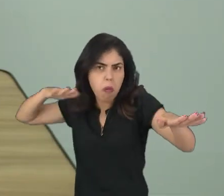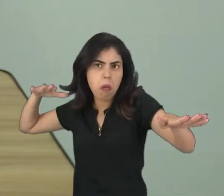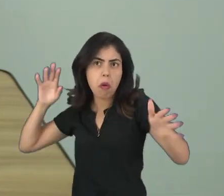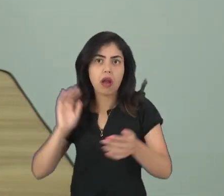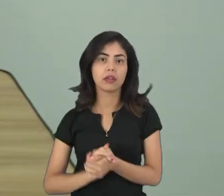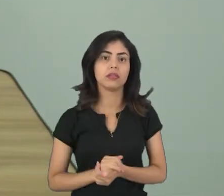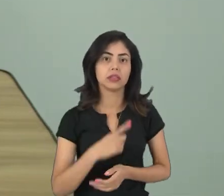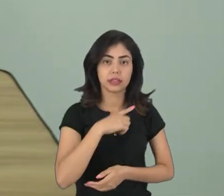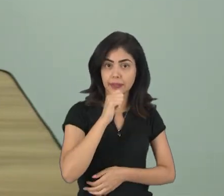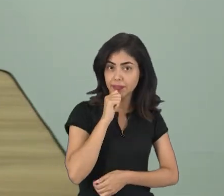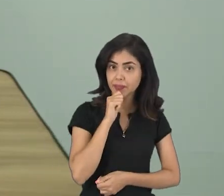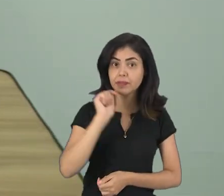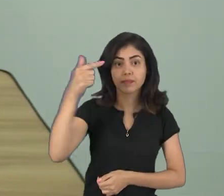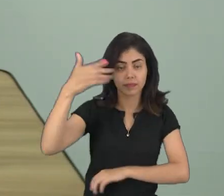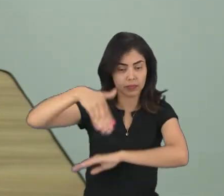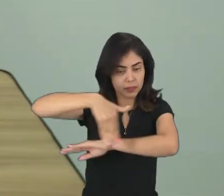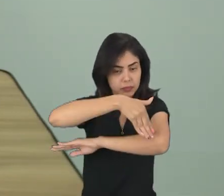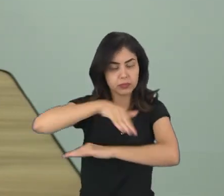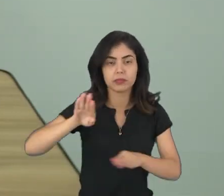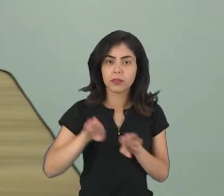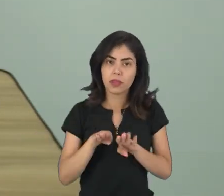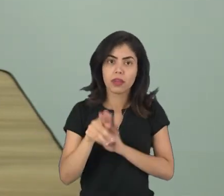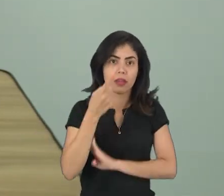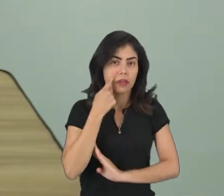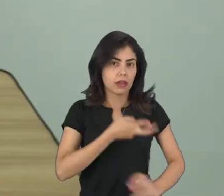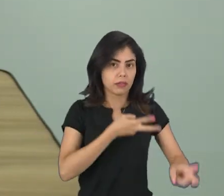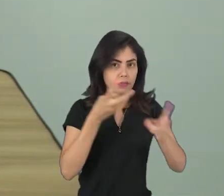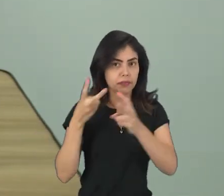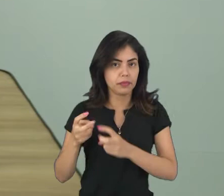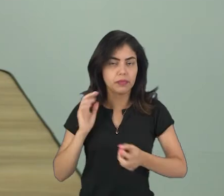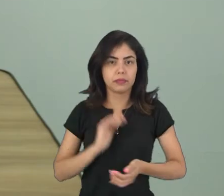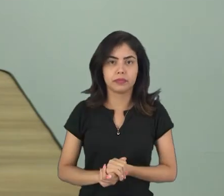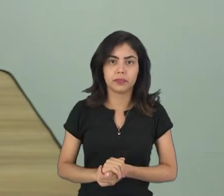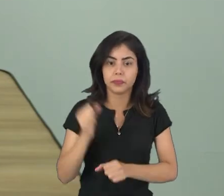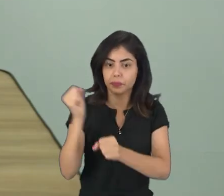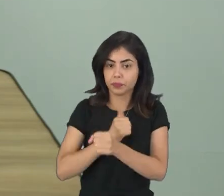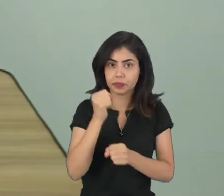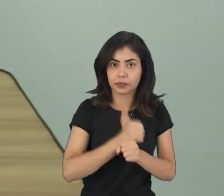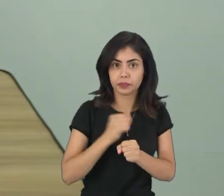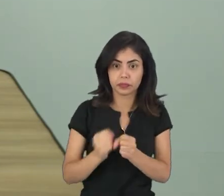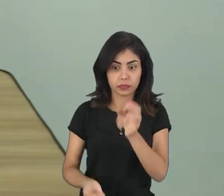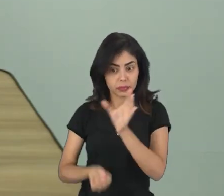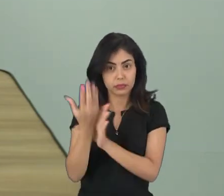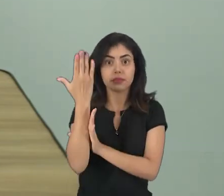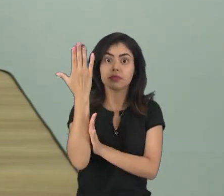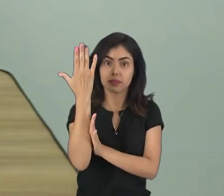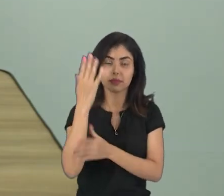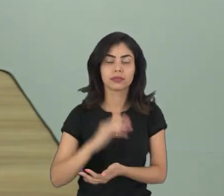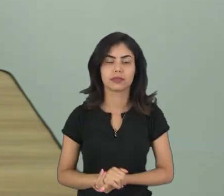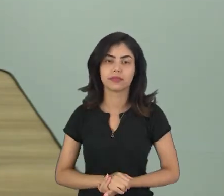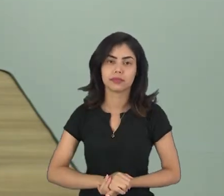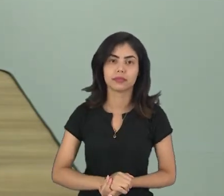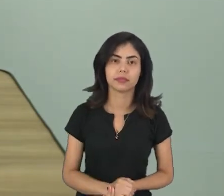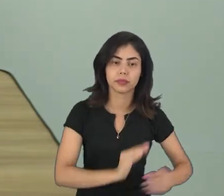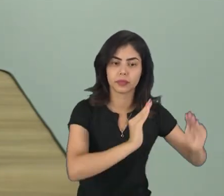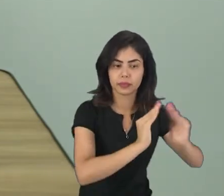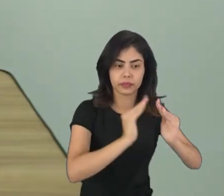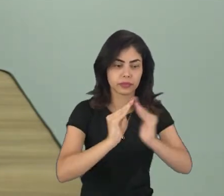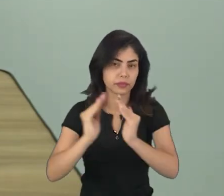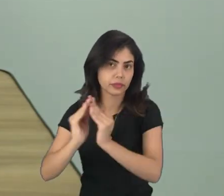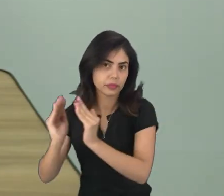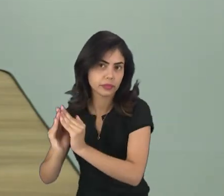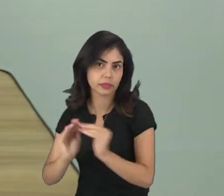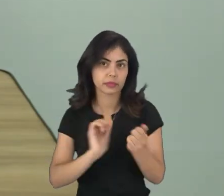de veículos naquela rua, também foi possível observar que construções surgiram. E as casas